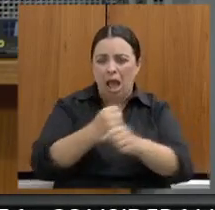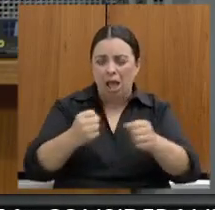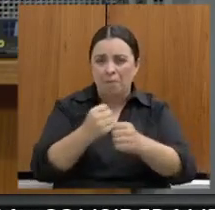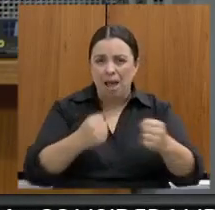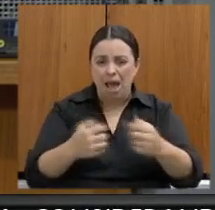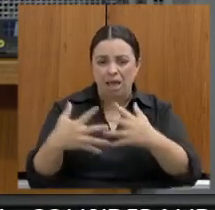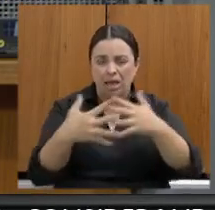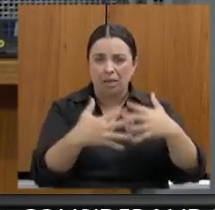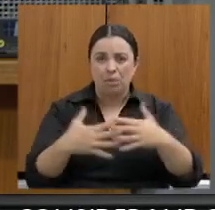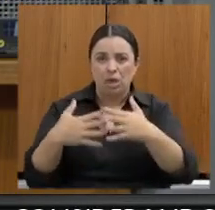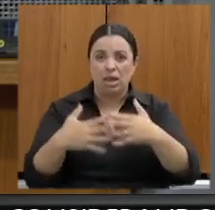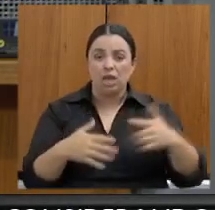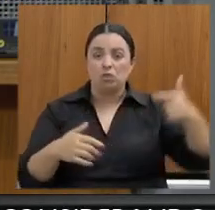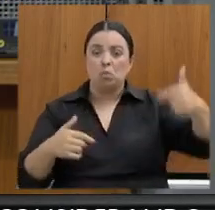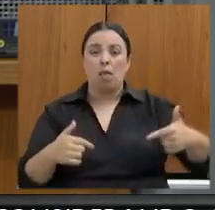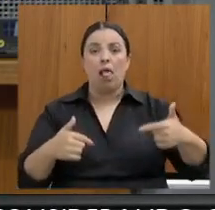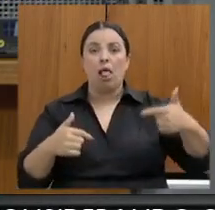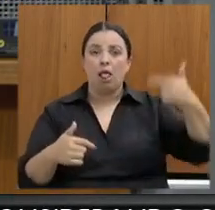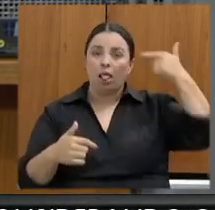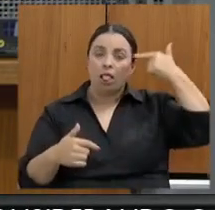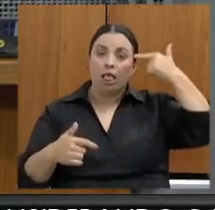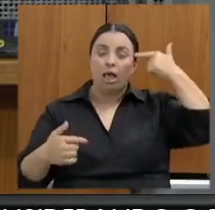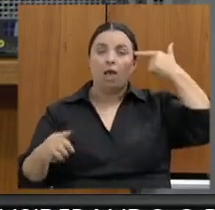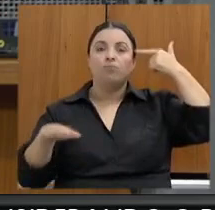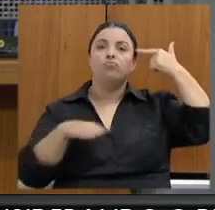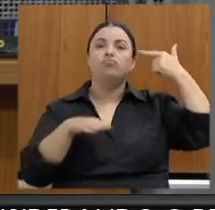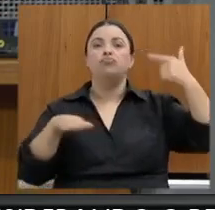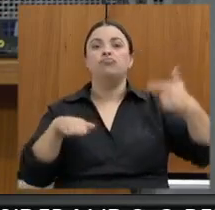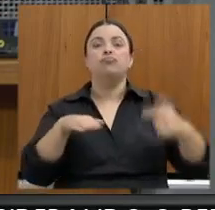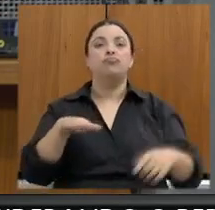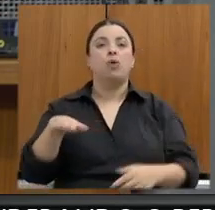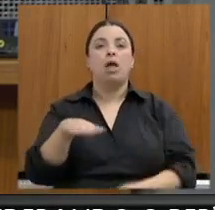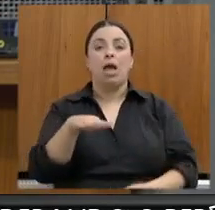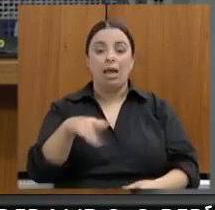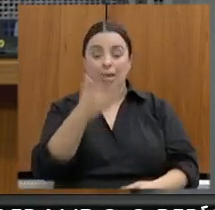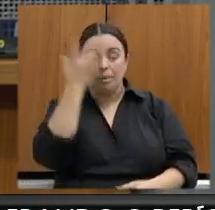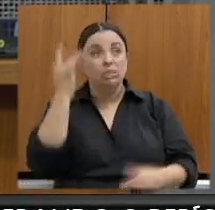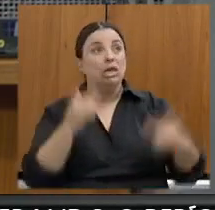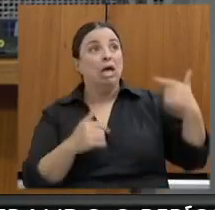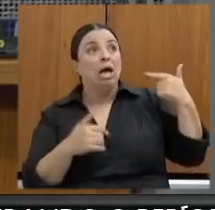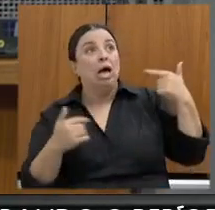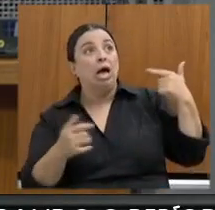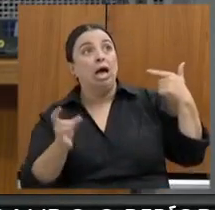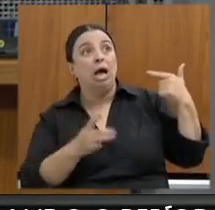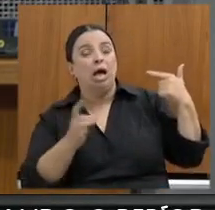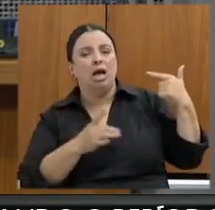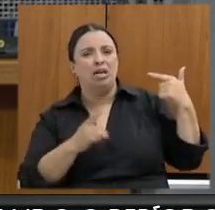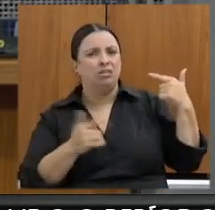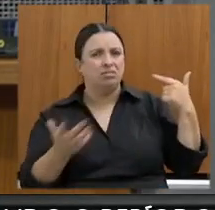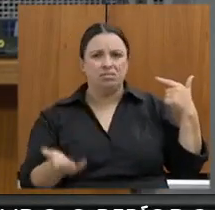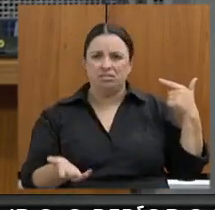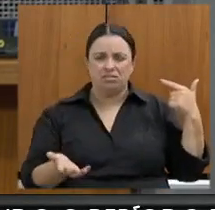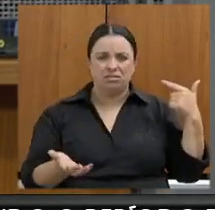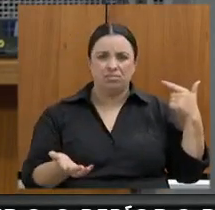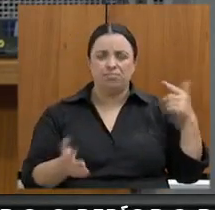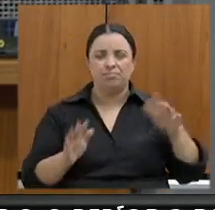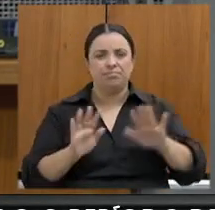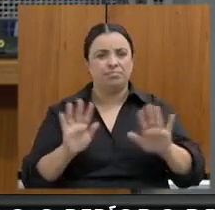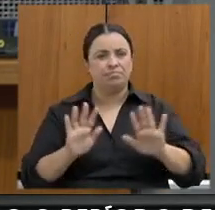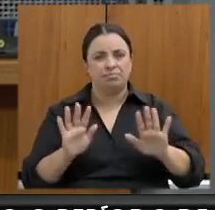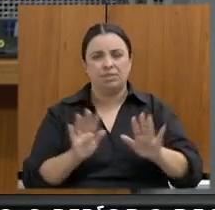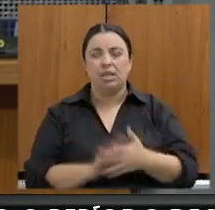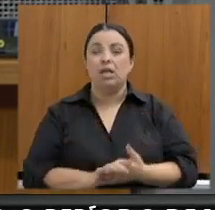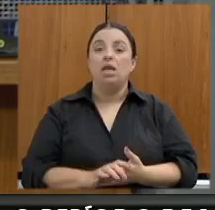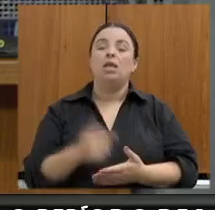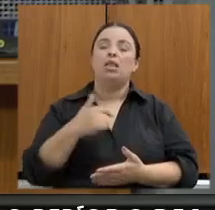polícia pudesse ter qualquer ação então é na verdade eu não tenho nenhum questionamento né apenas o